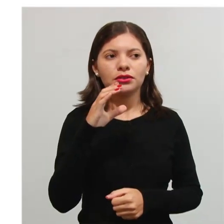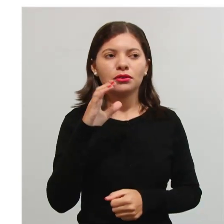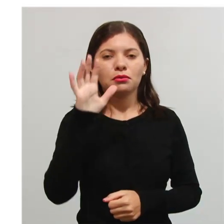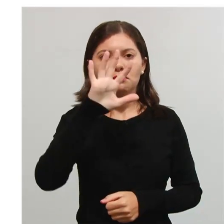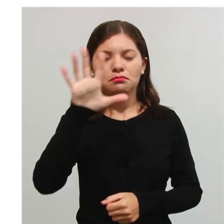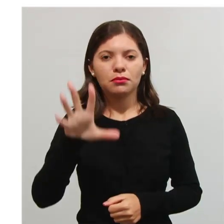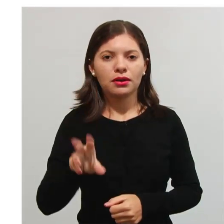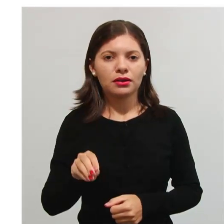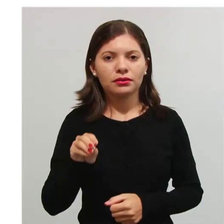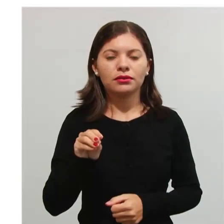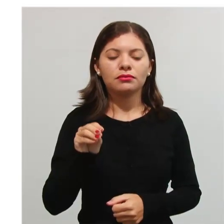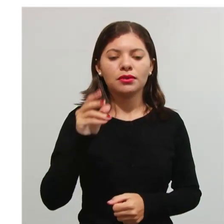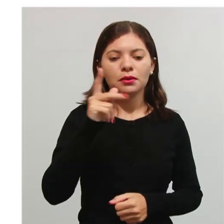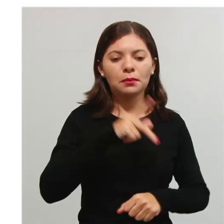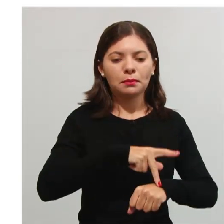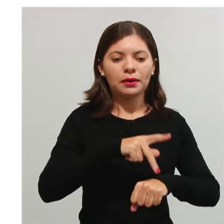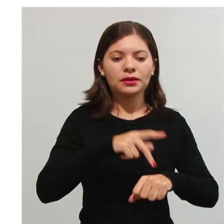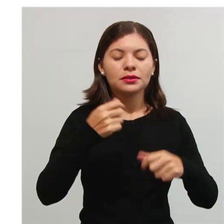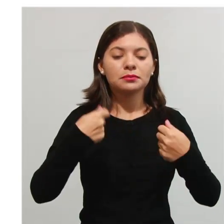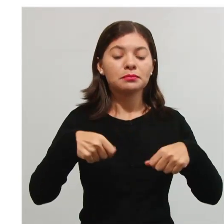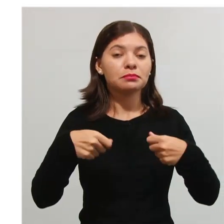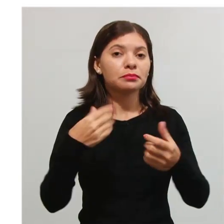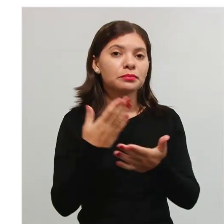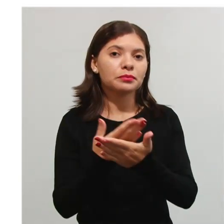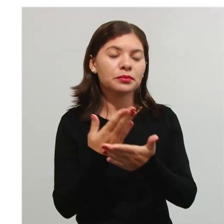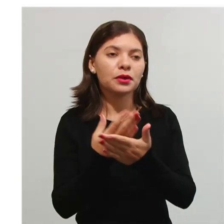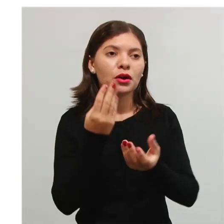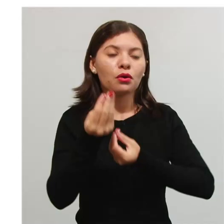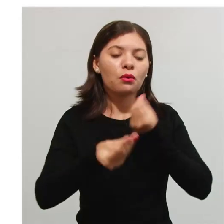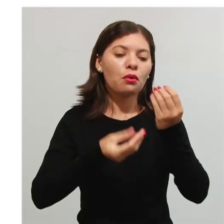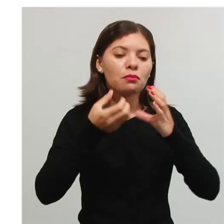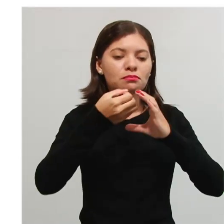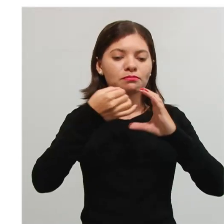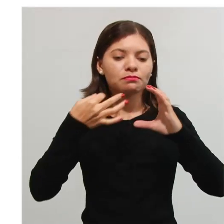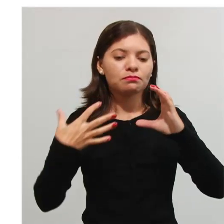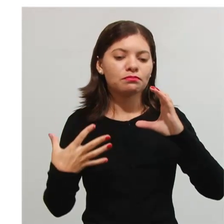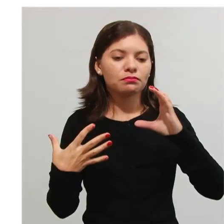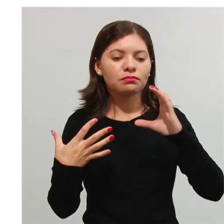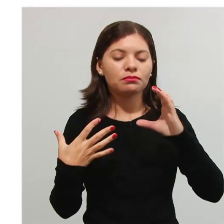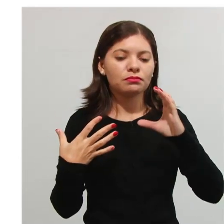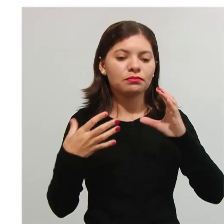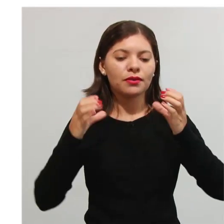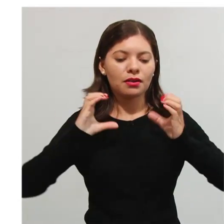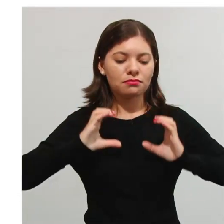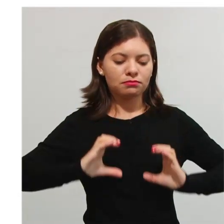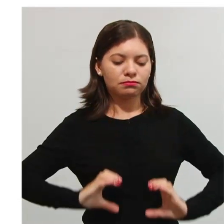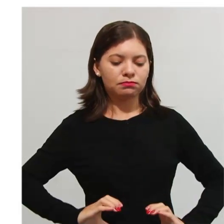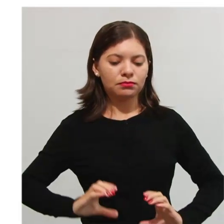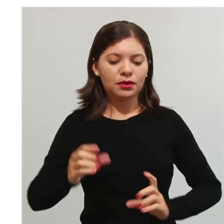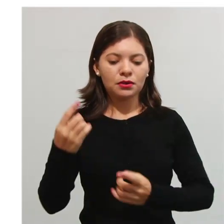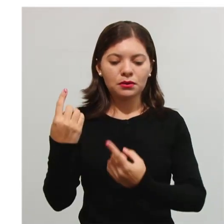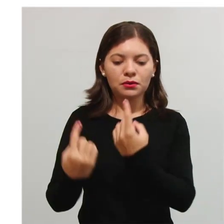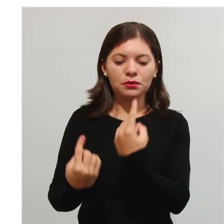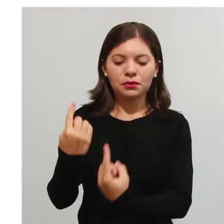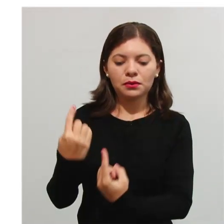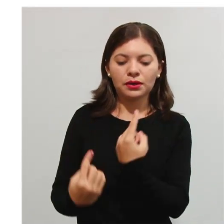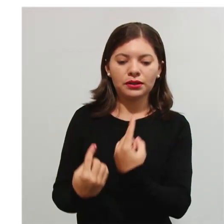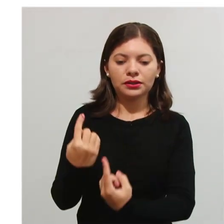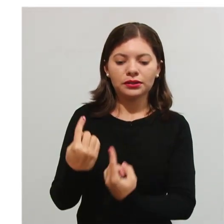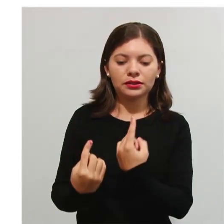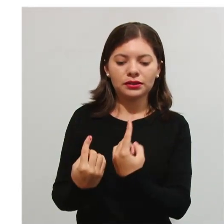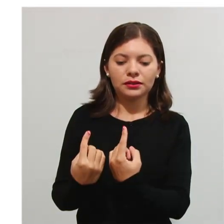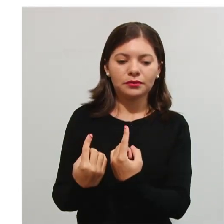estudar esse mercado para saber como se comportam os seus concorrentes, né? tratando